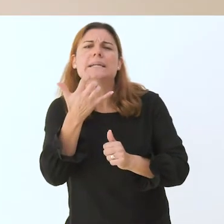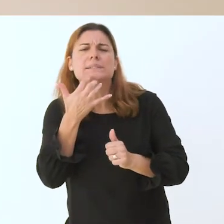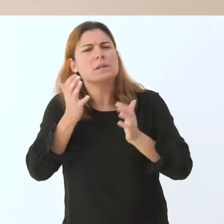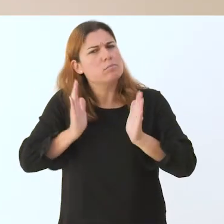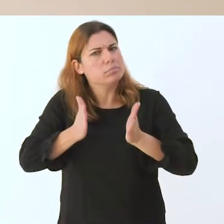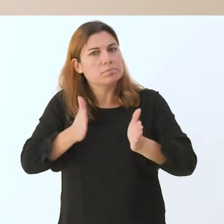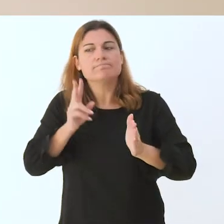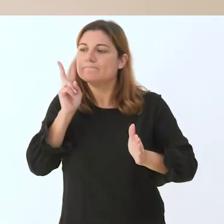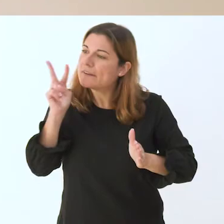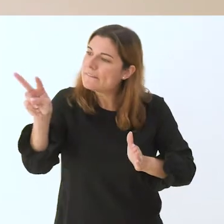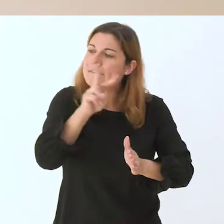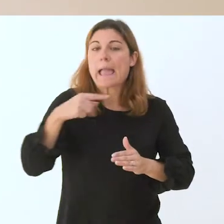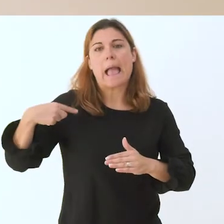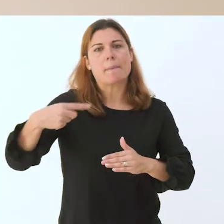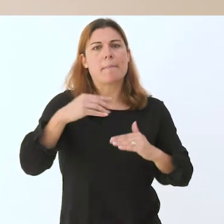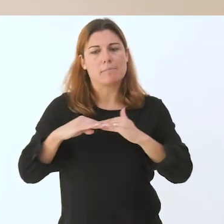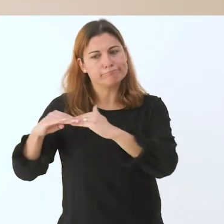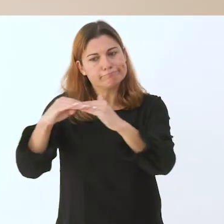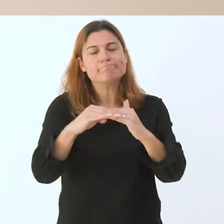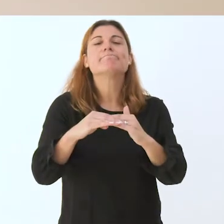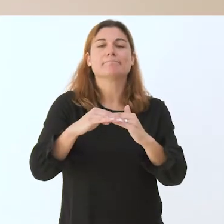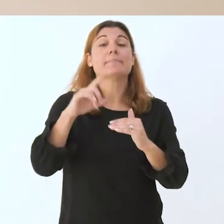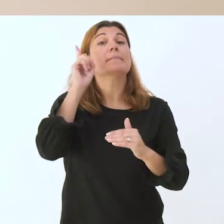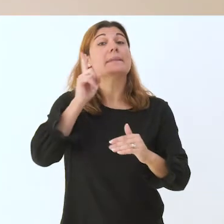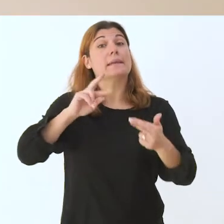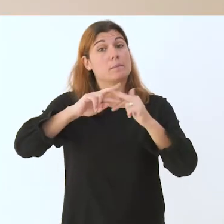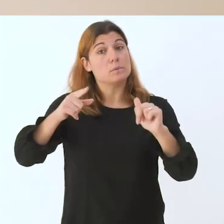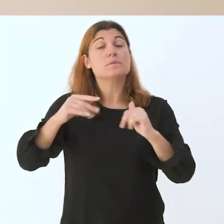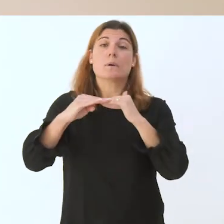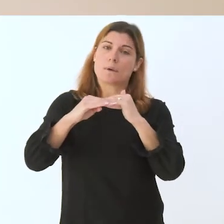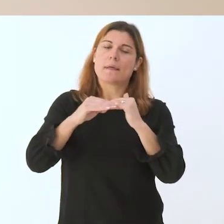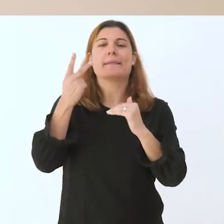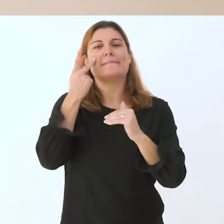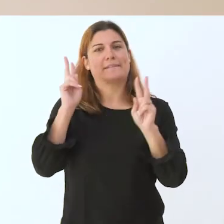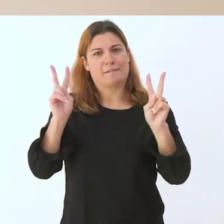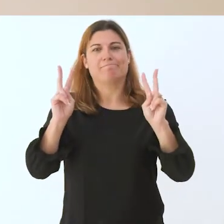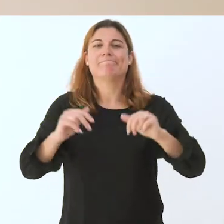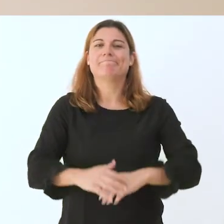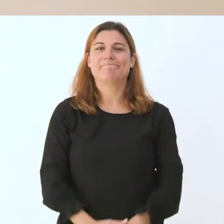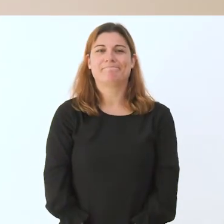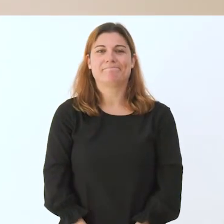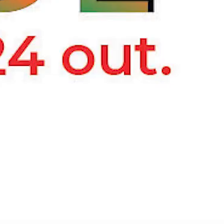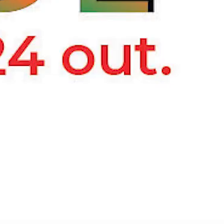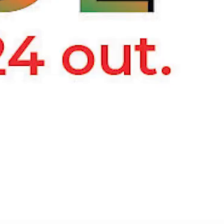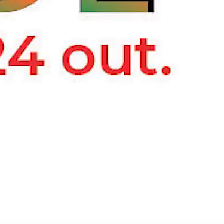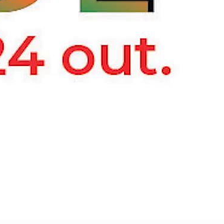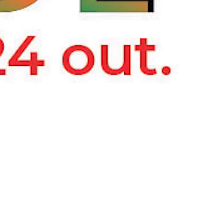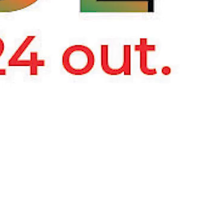e, sem reservas, viver a equidade em cada dia. Viva o Dia Municipal para a Igualdade!